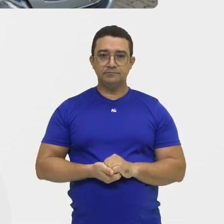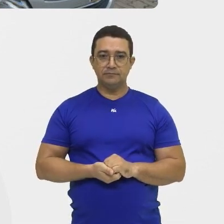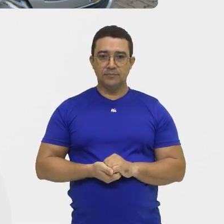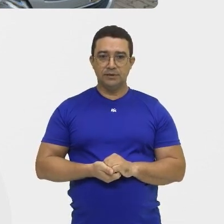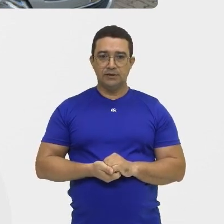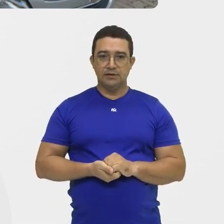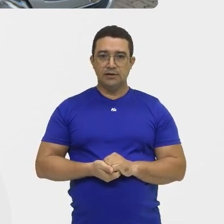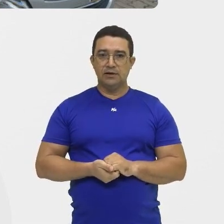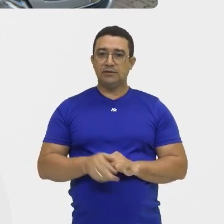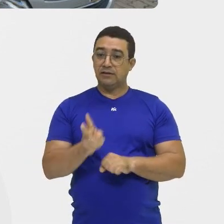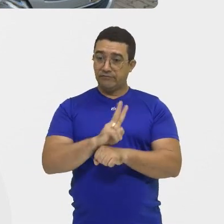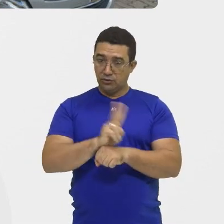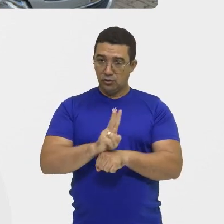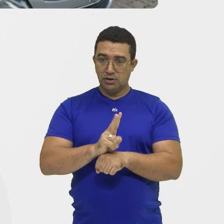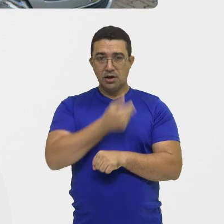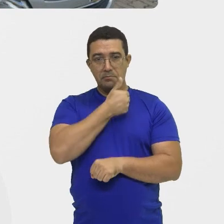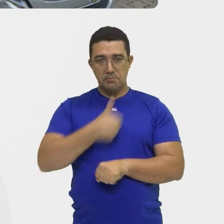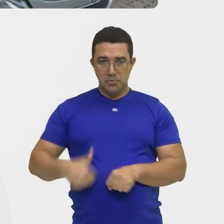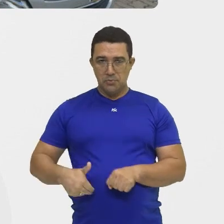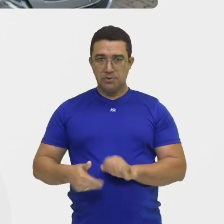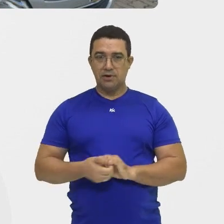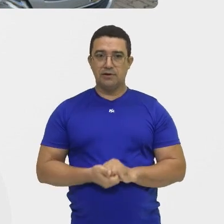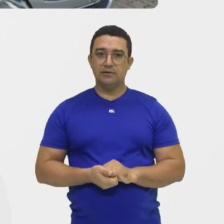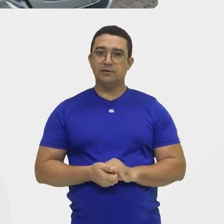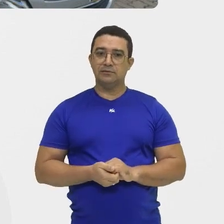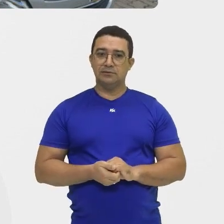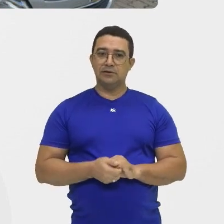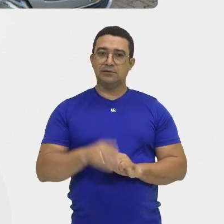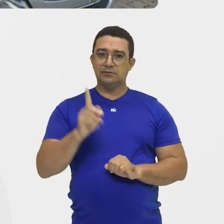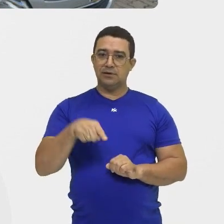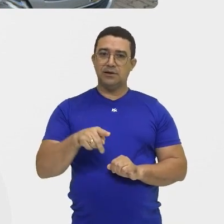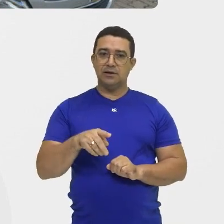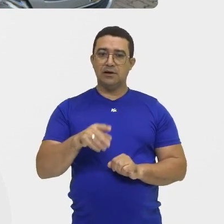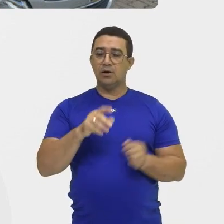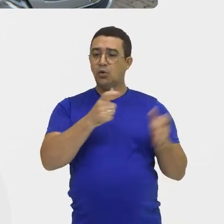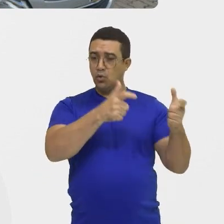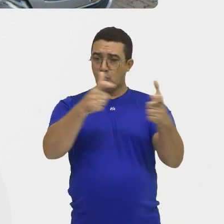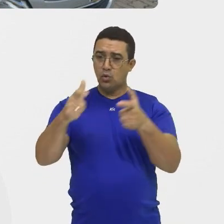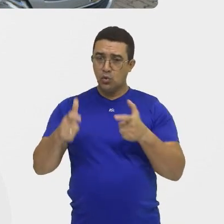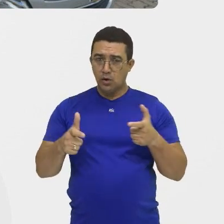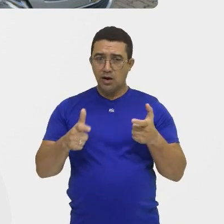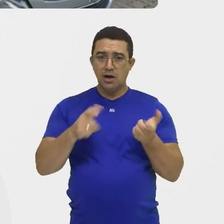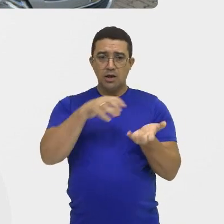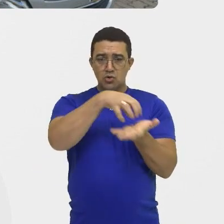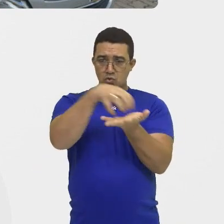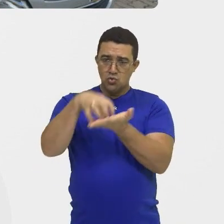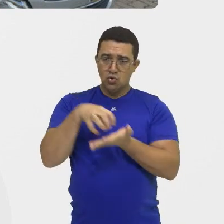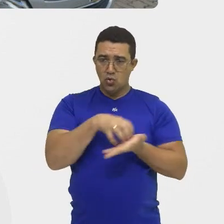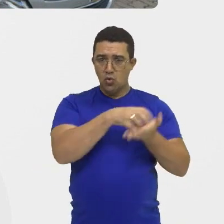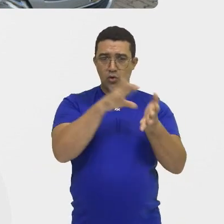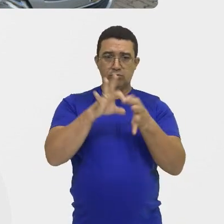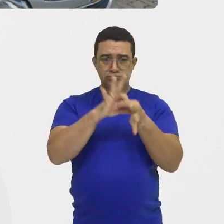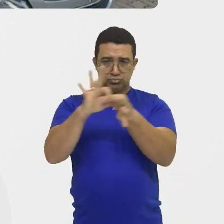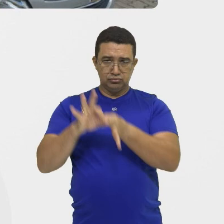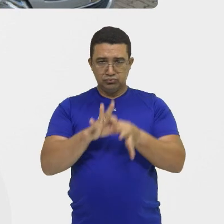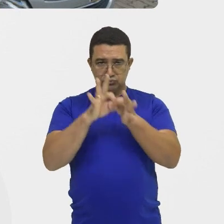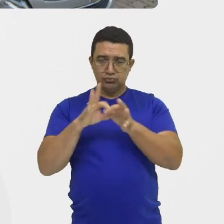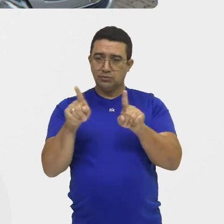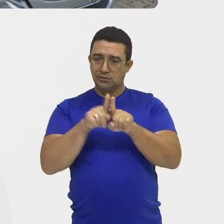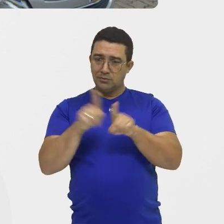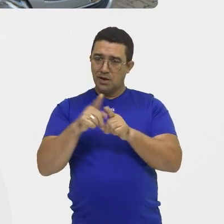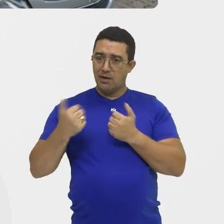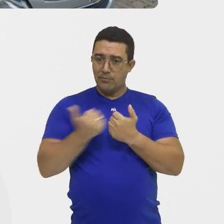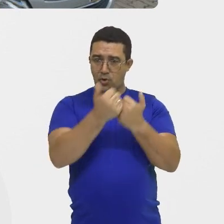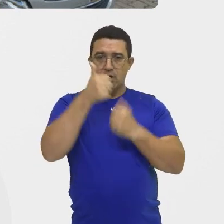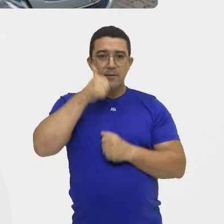tem. As defensorias públicas são lugares, e também os núcleos integrados de atendimento às